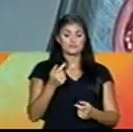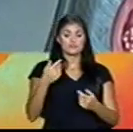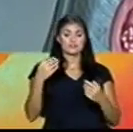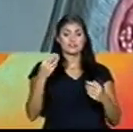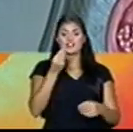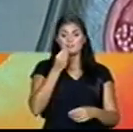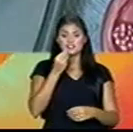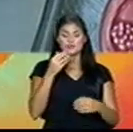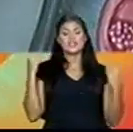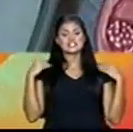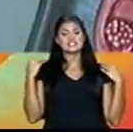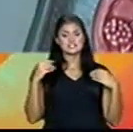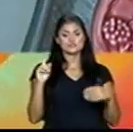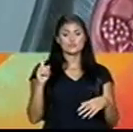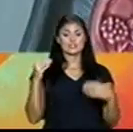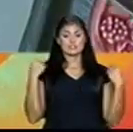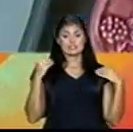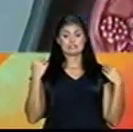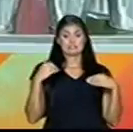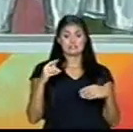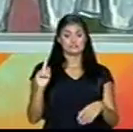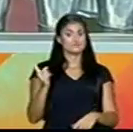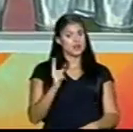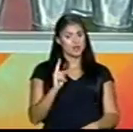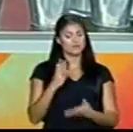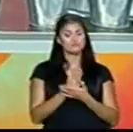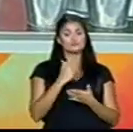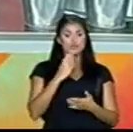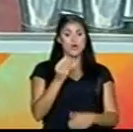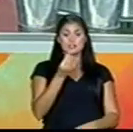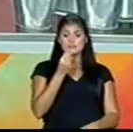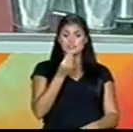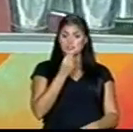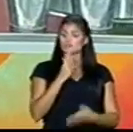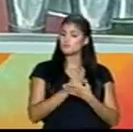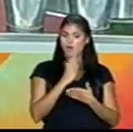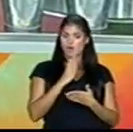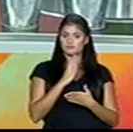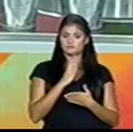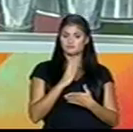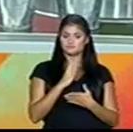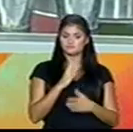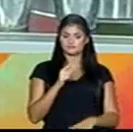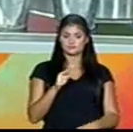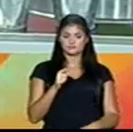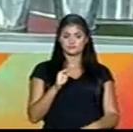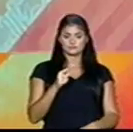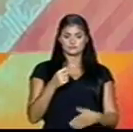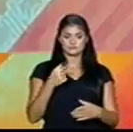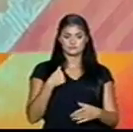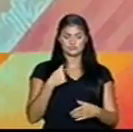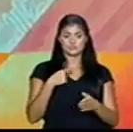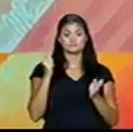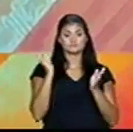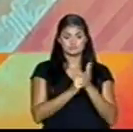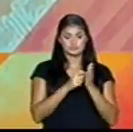ou só alimentação? Eu na altura não fazia mais nada, só alimentação, mais nada. E agora já faz? Ainda não consegui marcar para